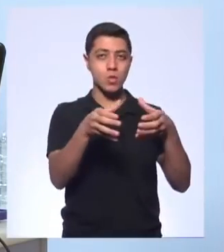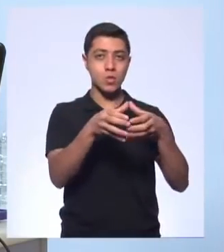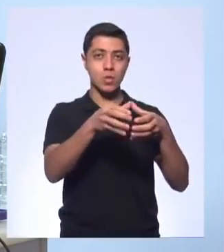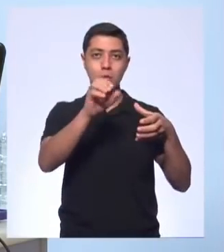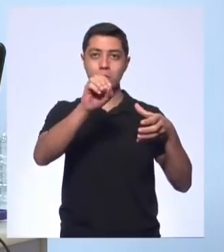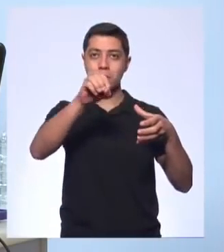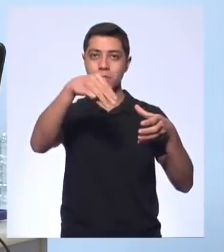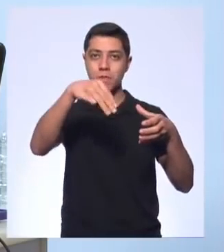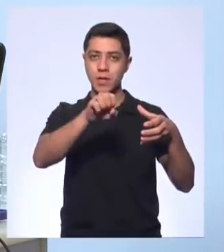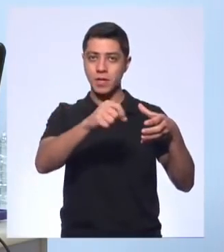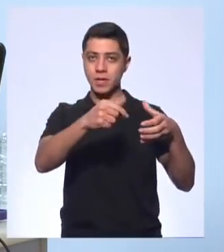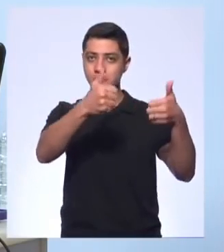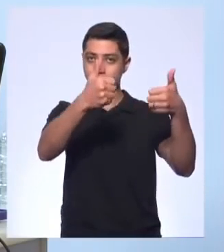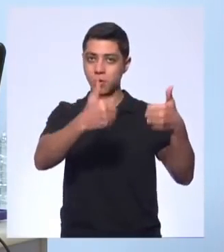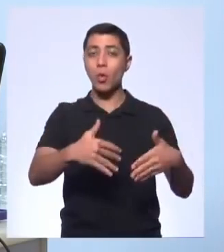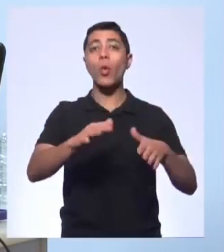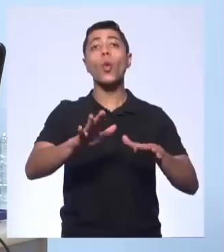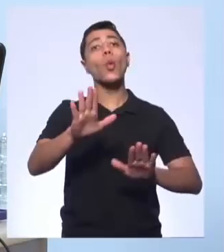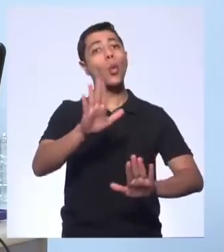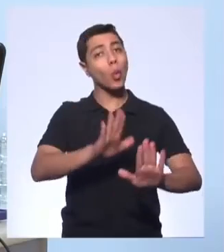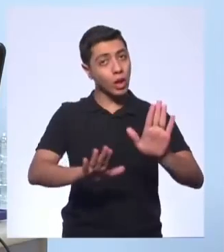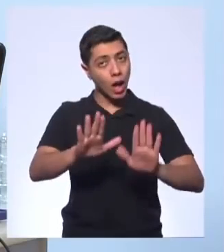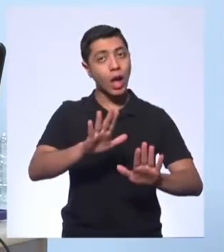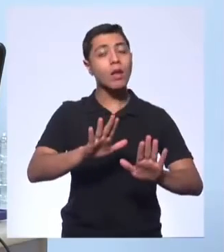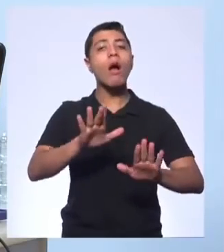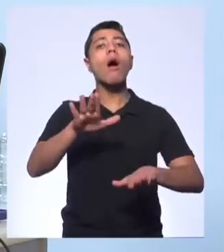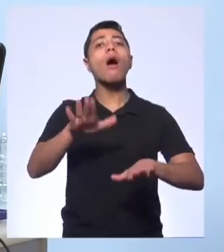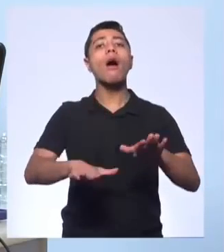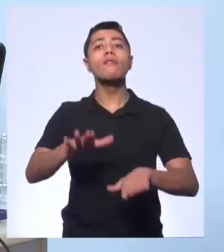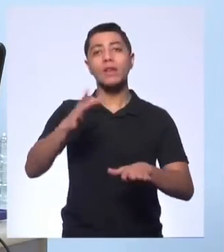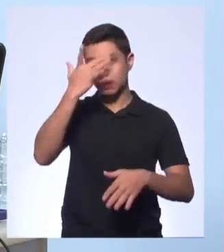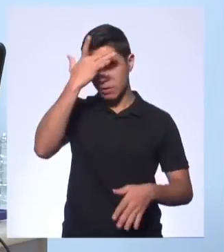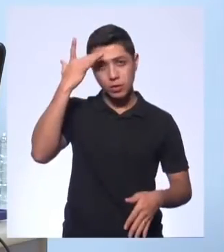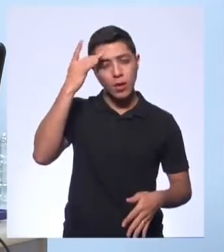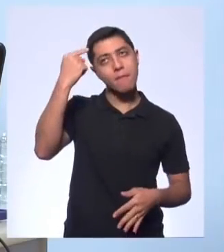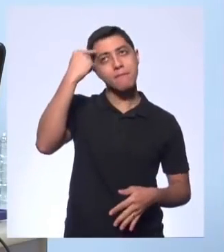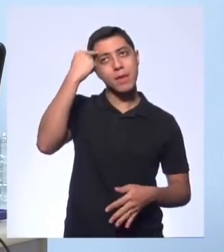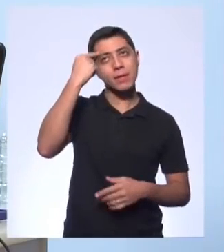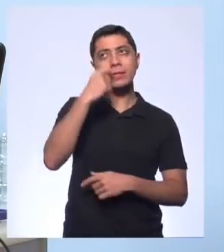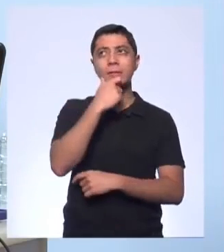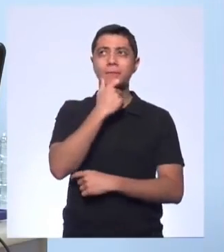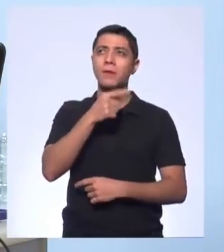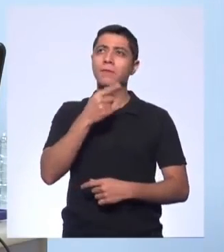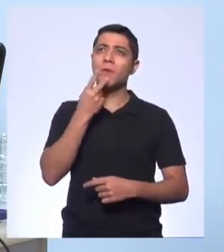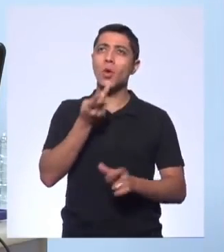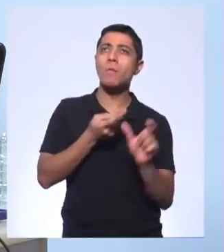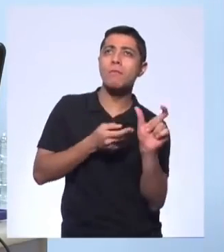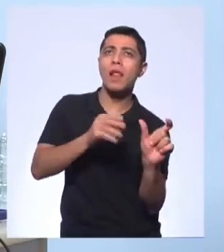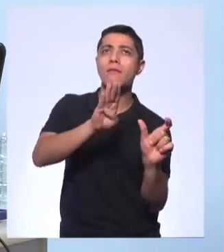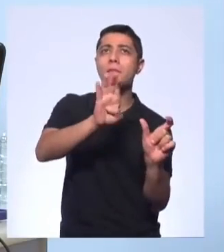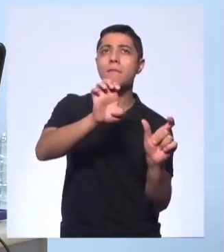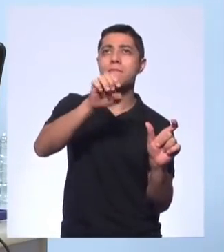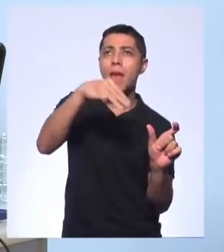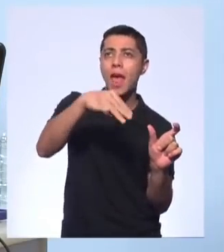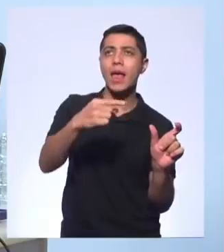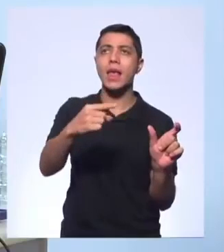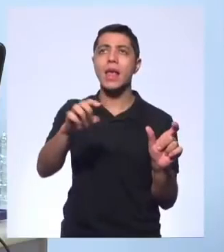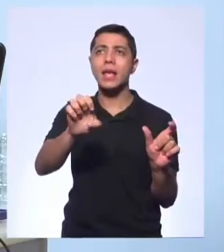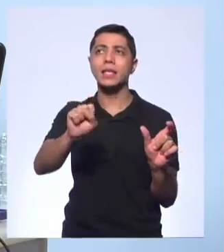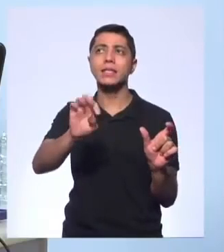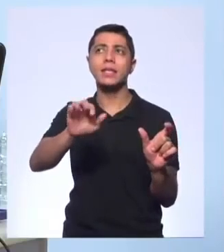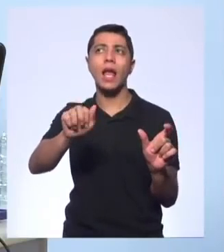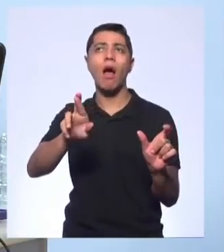que completo bem-estar, mesmo quando a gente leva em consideração questão de saúde mental, de